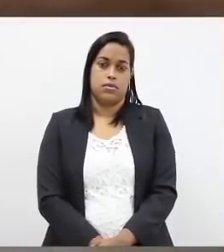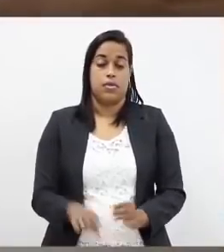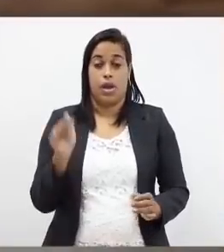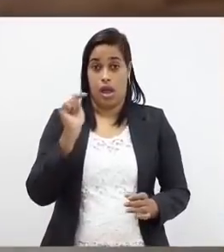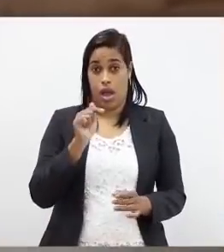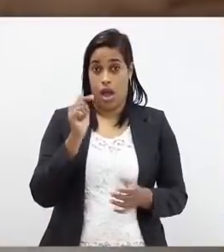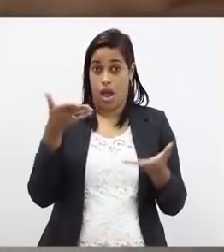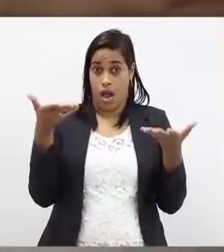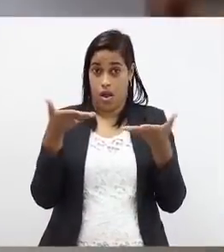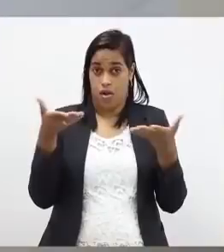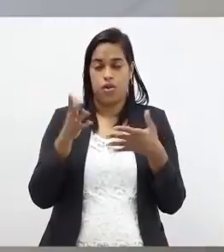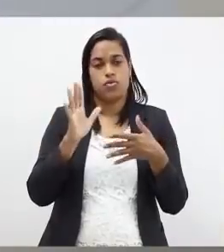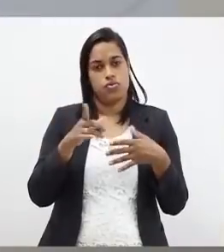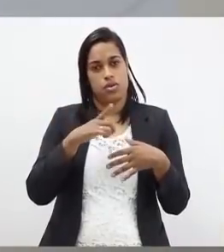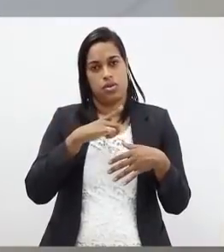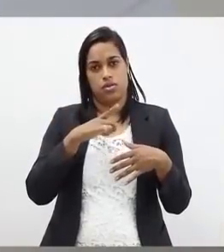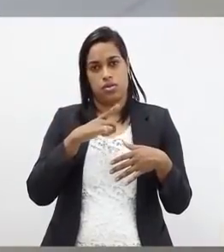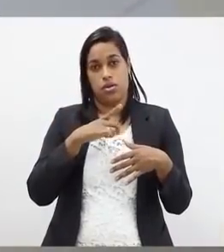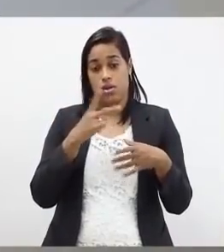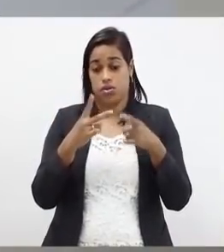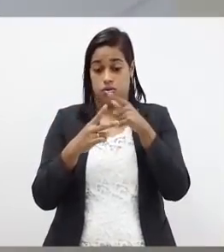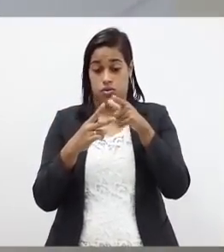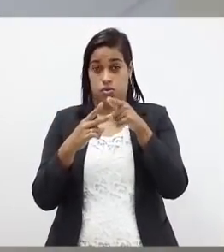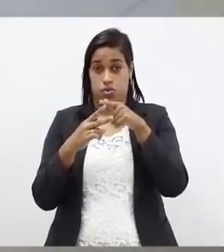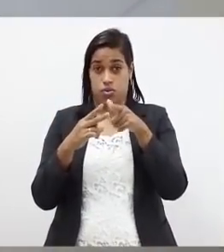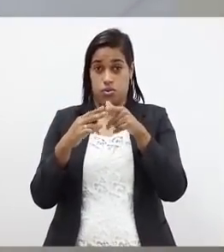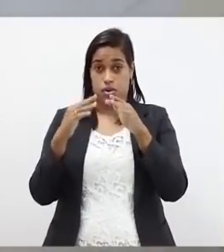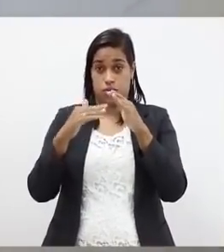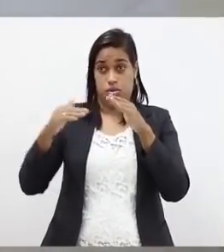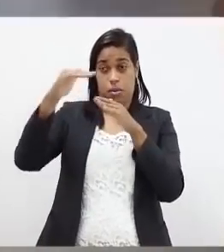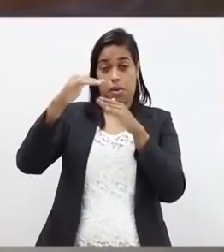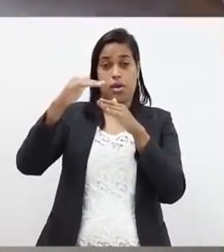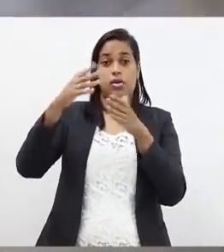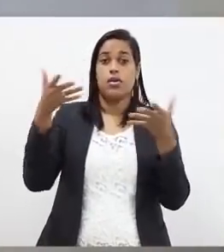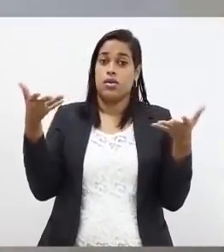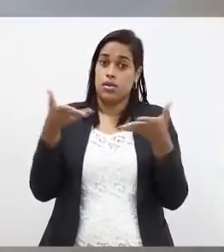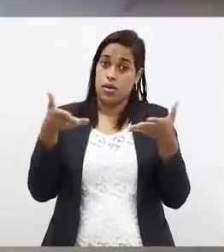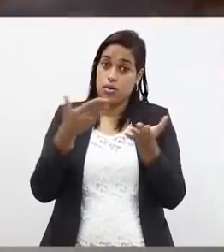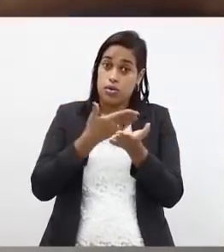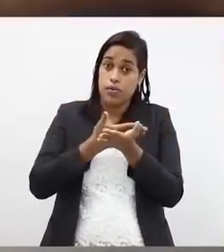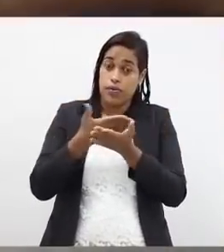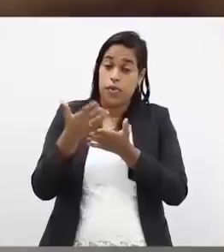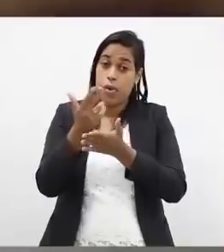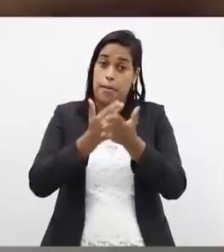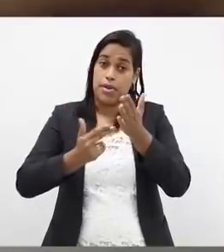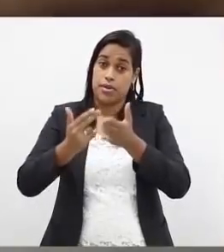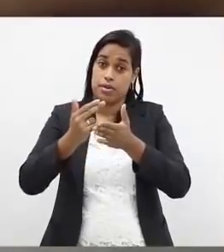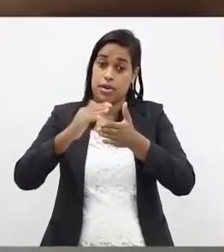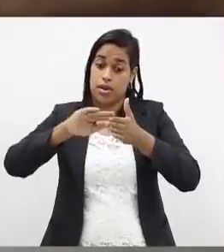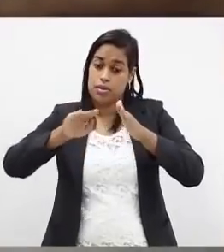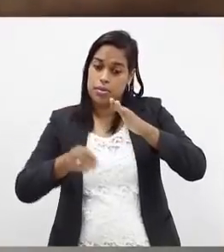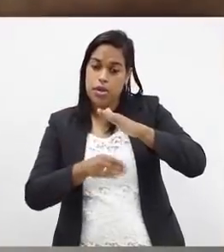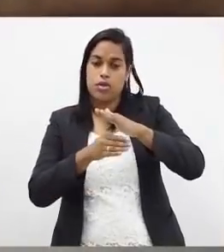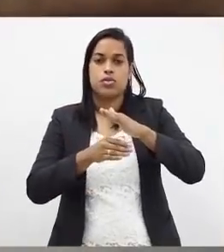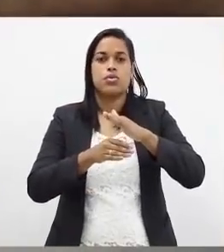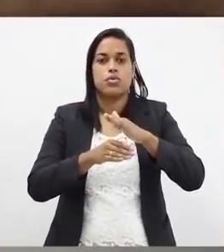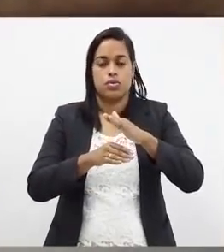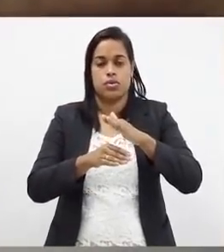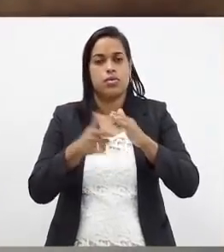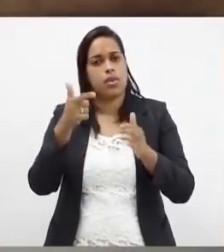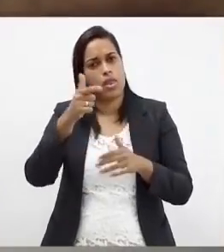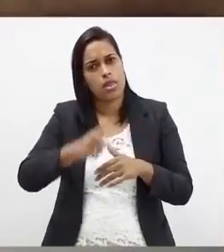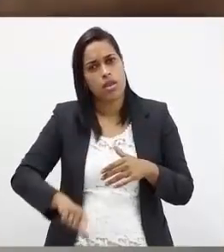Nesse momento eu já tenho as minhas duas faces superiores e agora eu vou começar a desenhar a parte inferior da peça. Vou